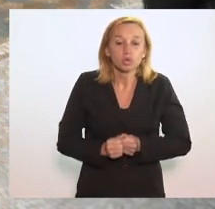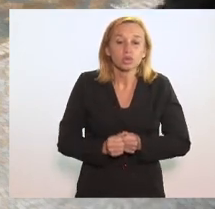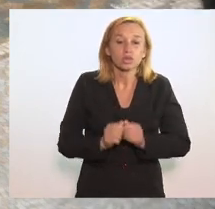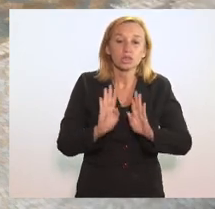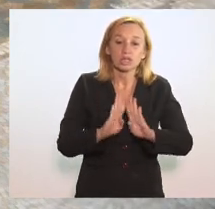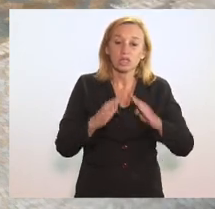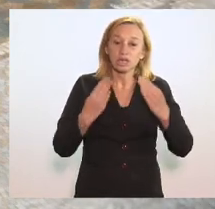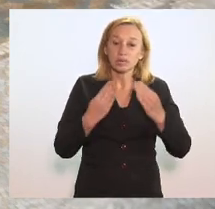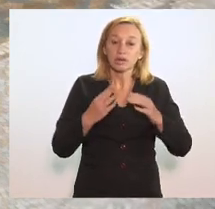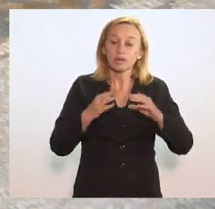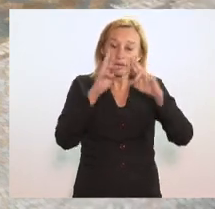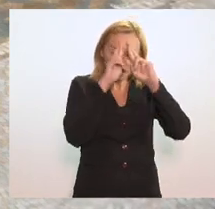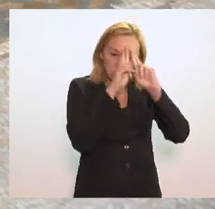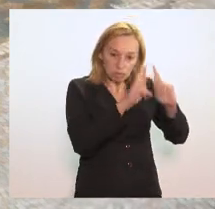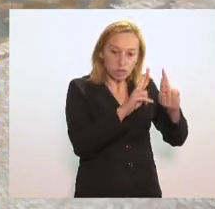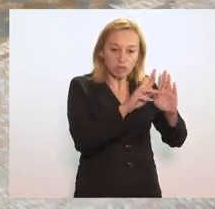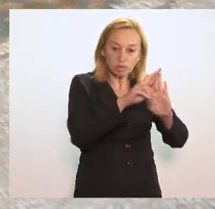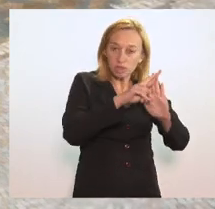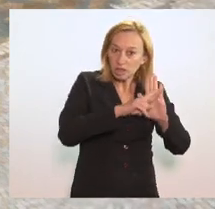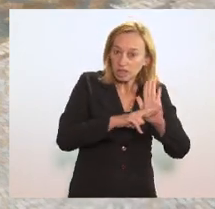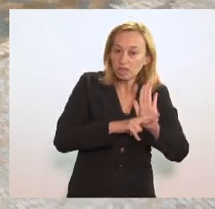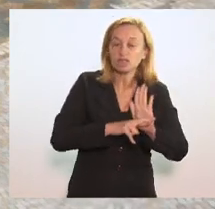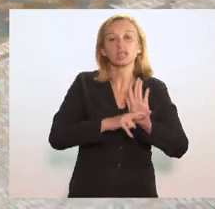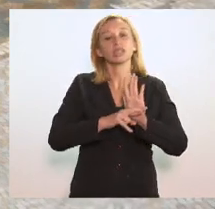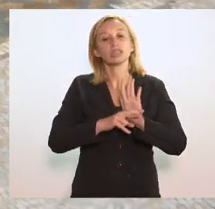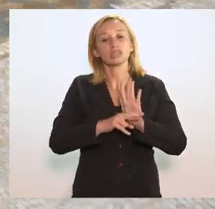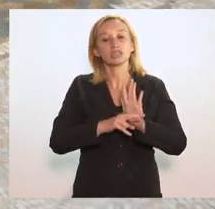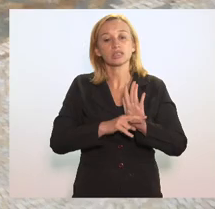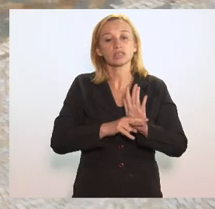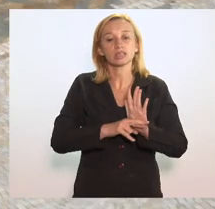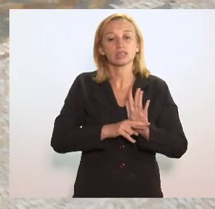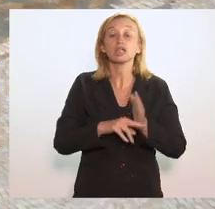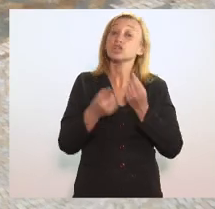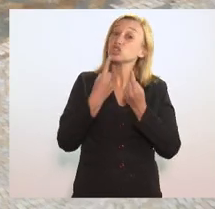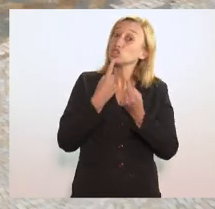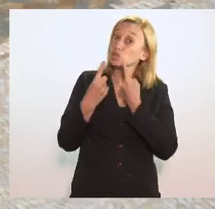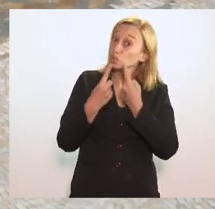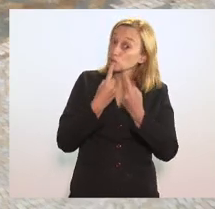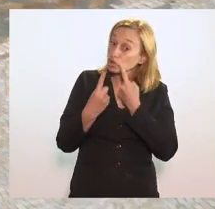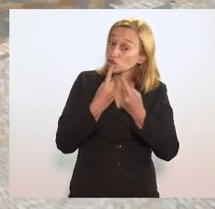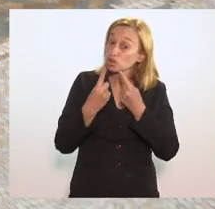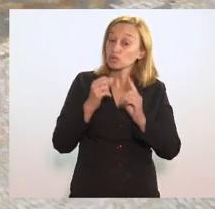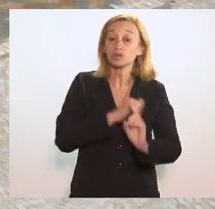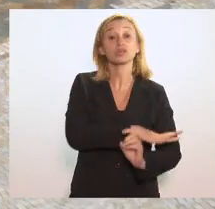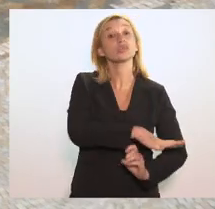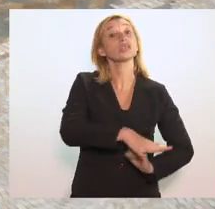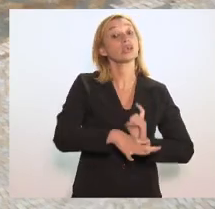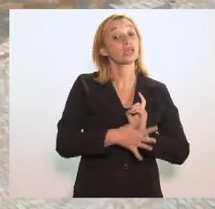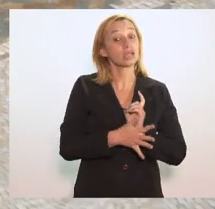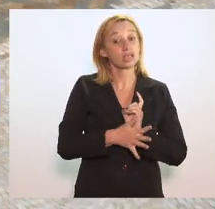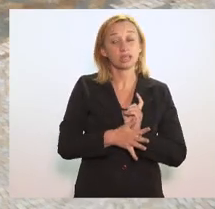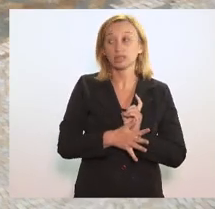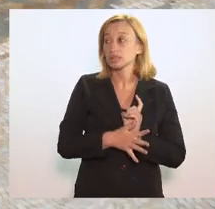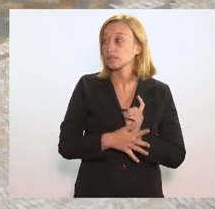aberto, respeitando regras e as restrições que estão sendo debatidas com a sociedade.